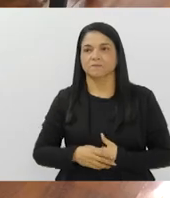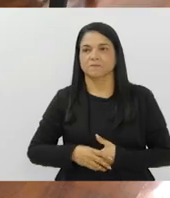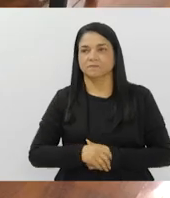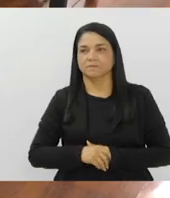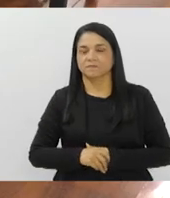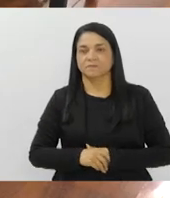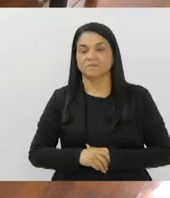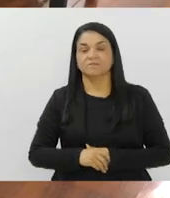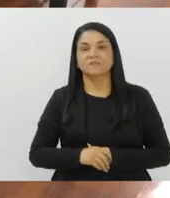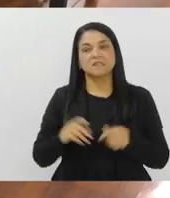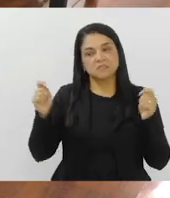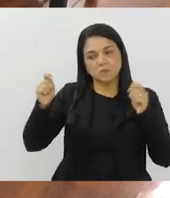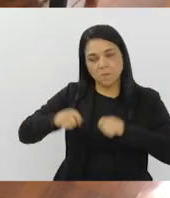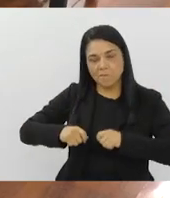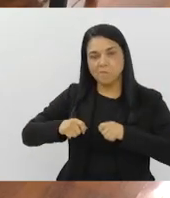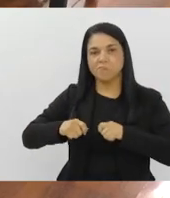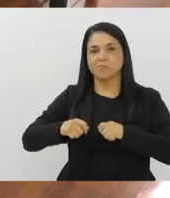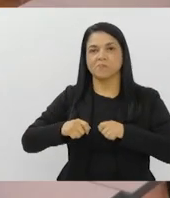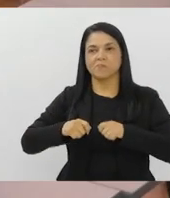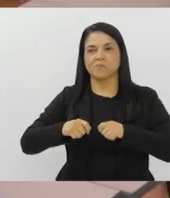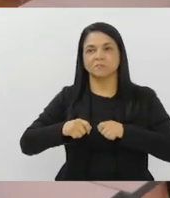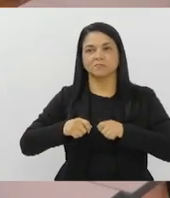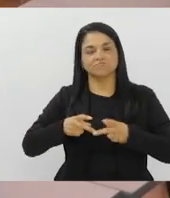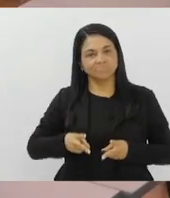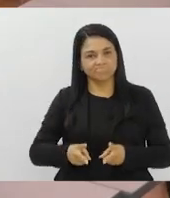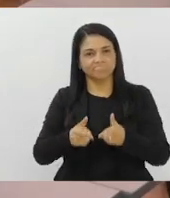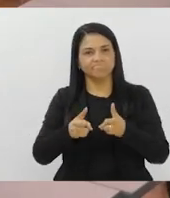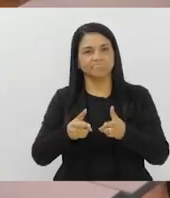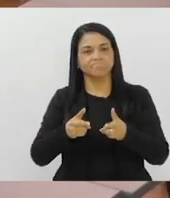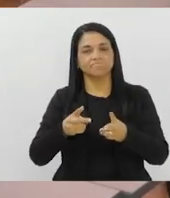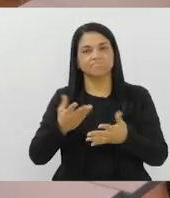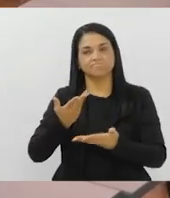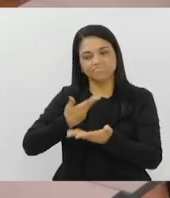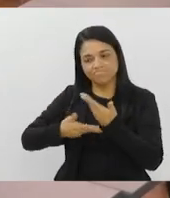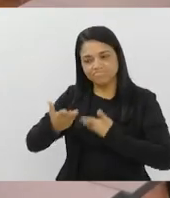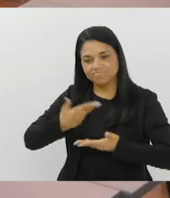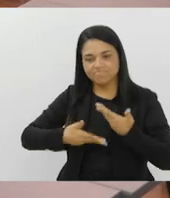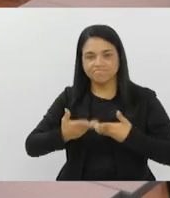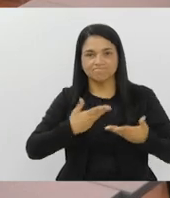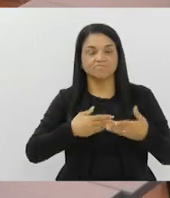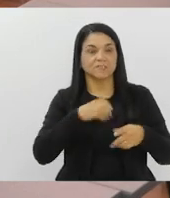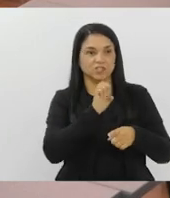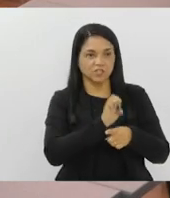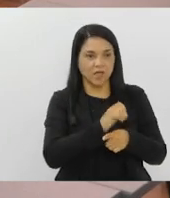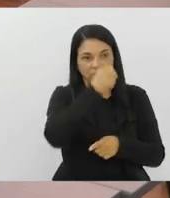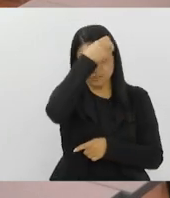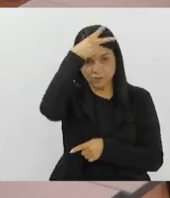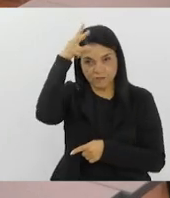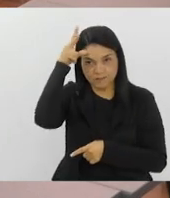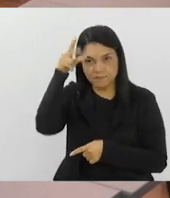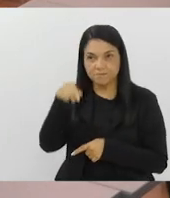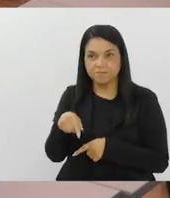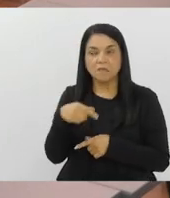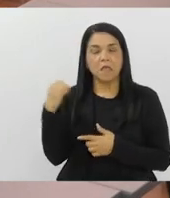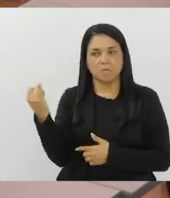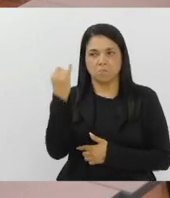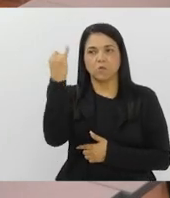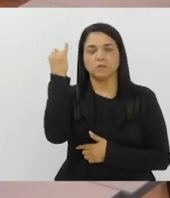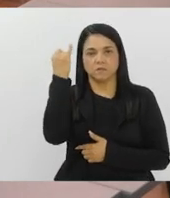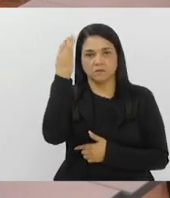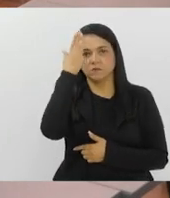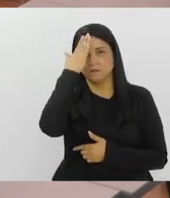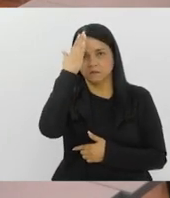Que a gente possa aí continuar nessa dobradinha, Estado, município, porque a gente sabe da importância das